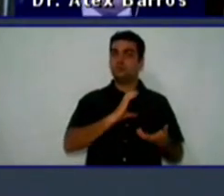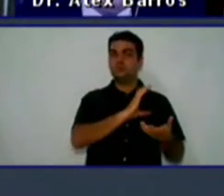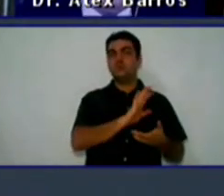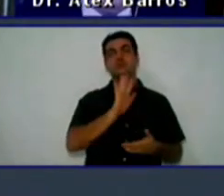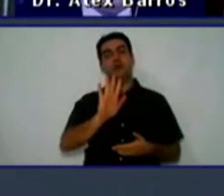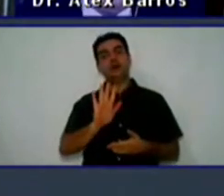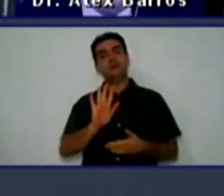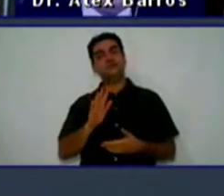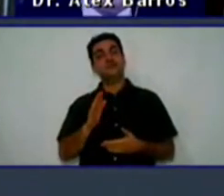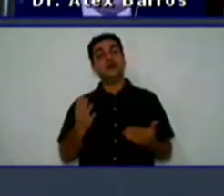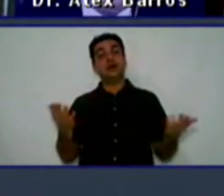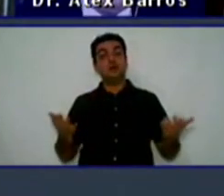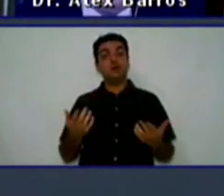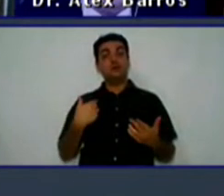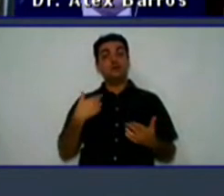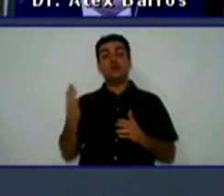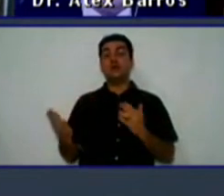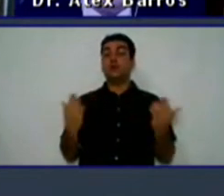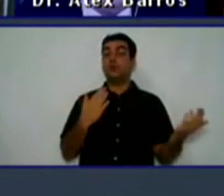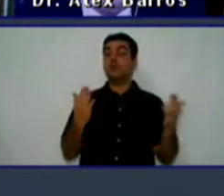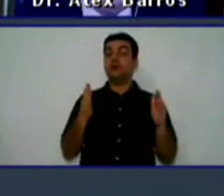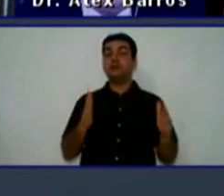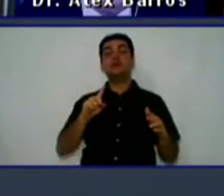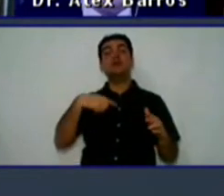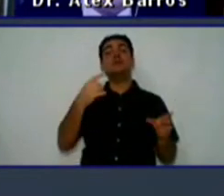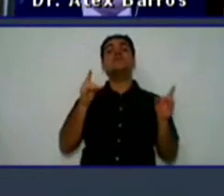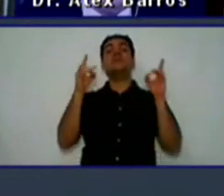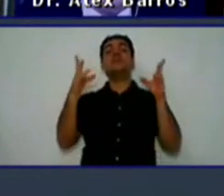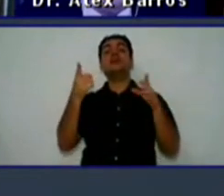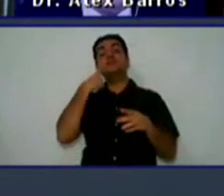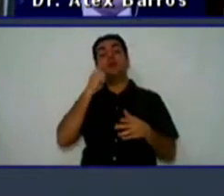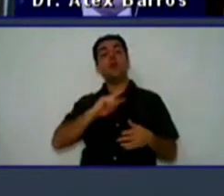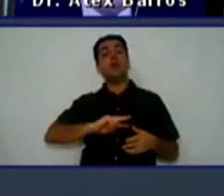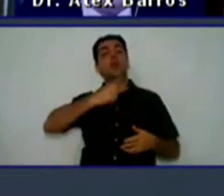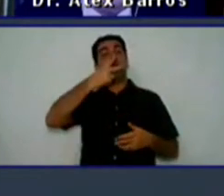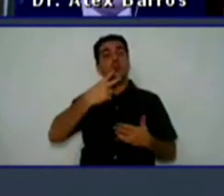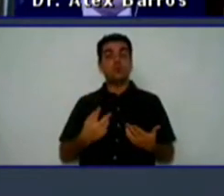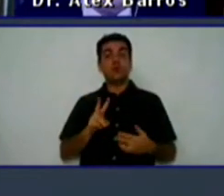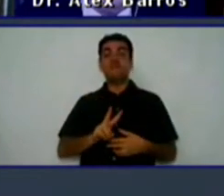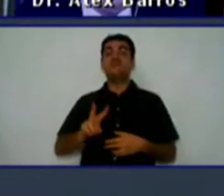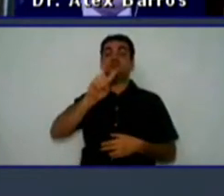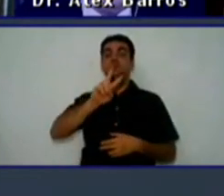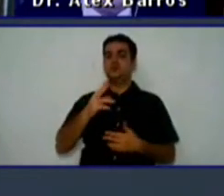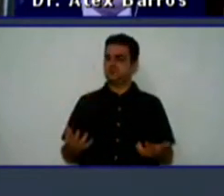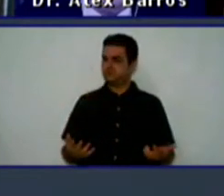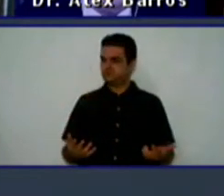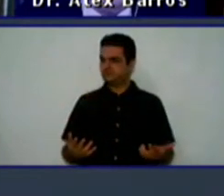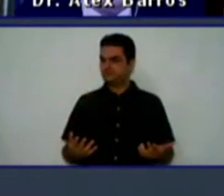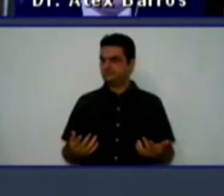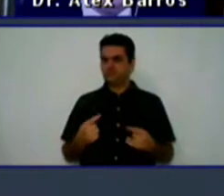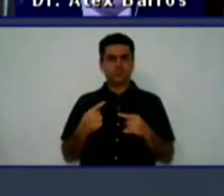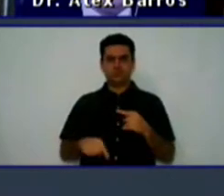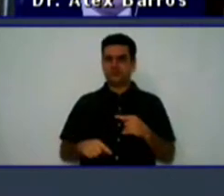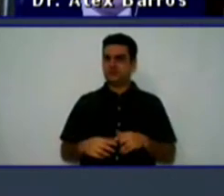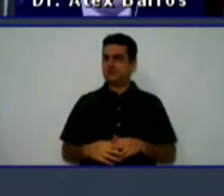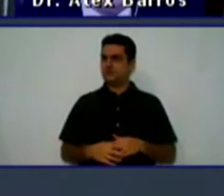pode prestar intermediação depois de venda para aferição de lucro, mediante valorização do bem.